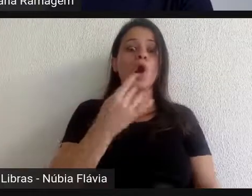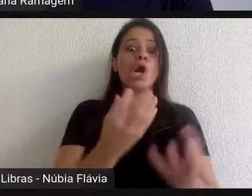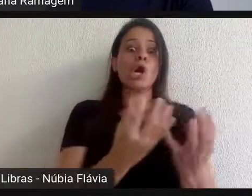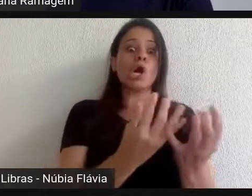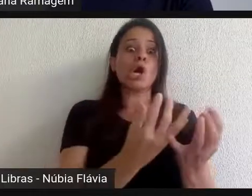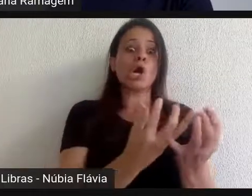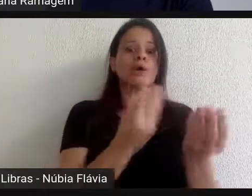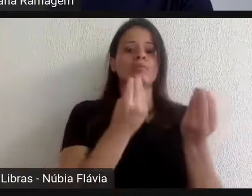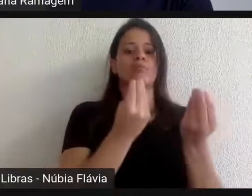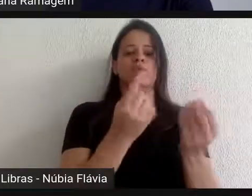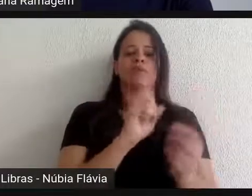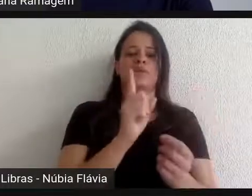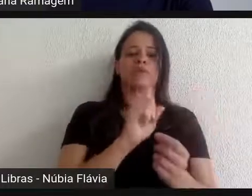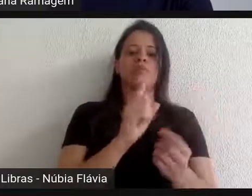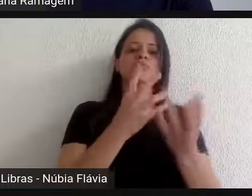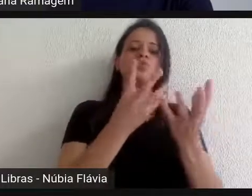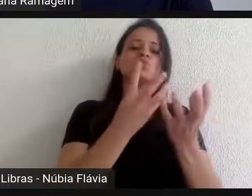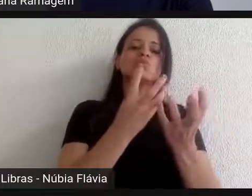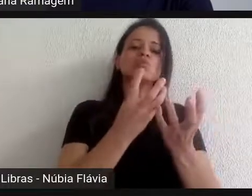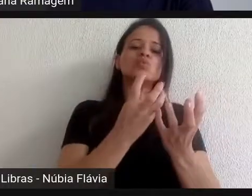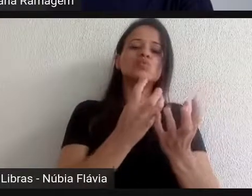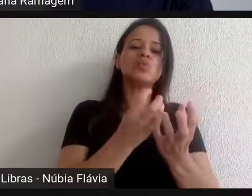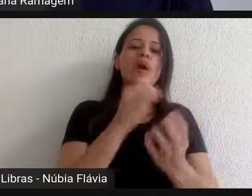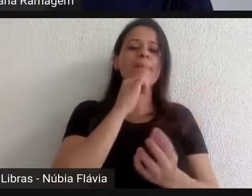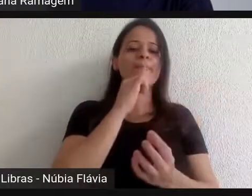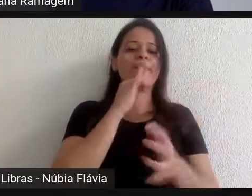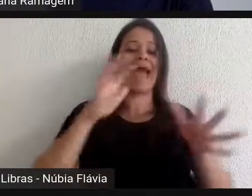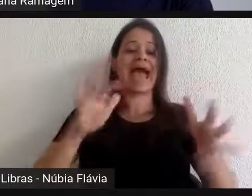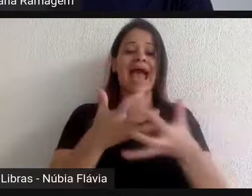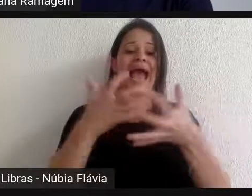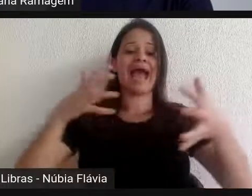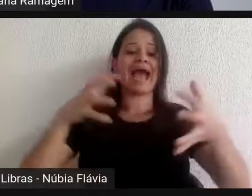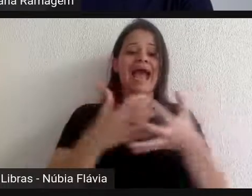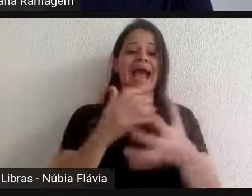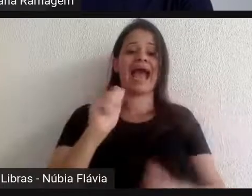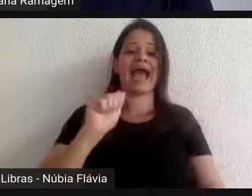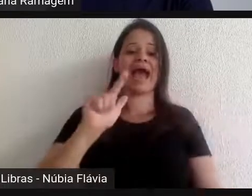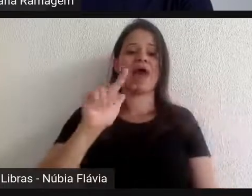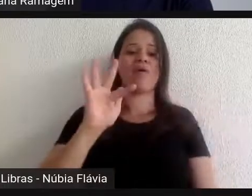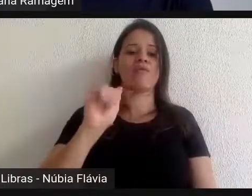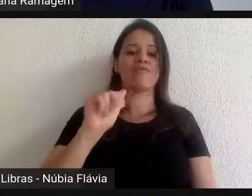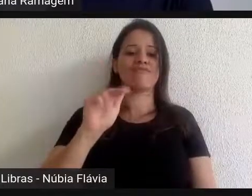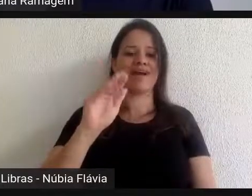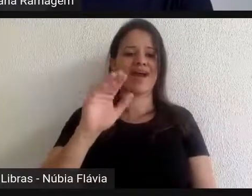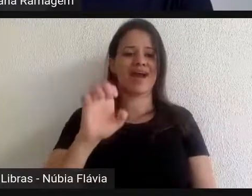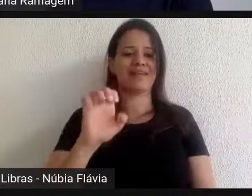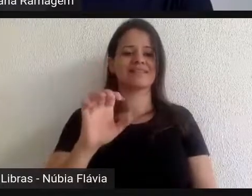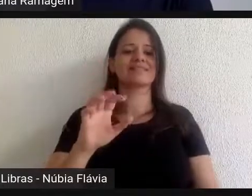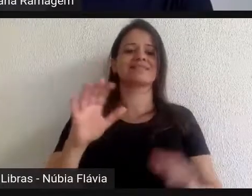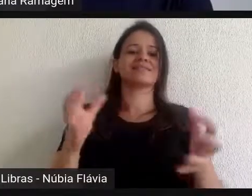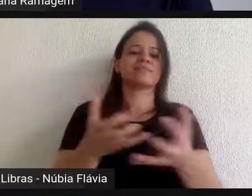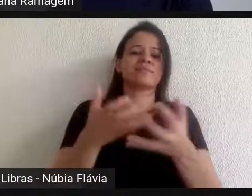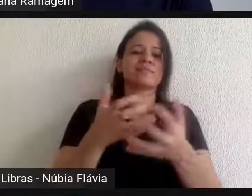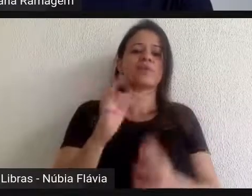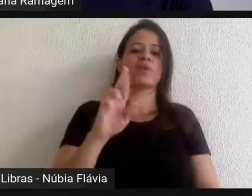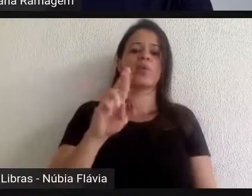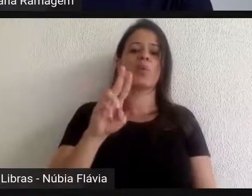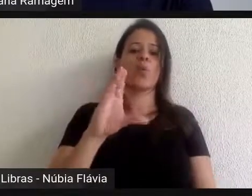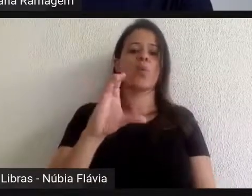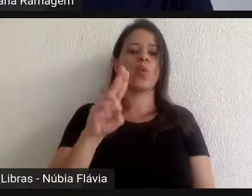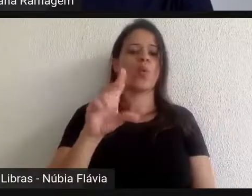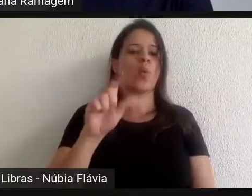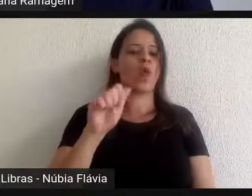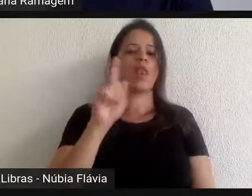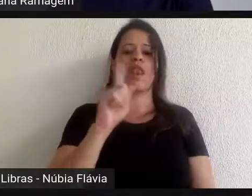das folhas, tá? Não adianta congelar, por exemplo, alface, rúcula, isso aí não dá. Mas